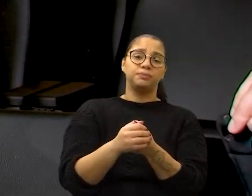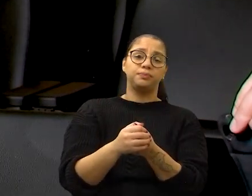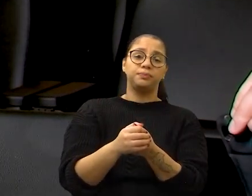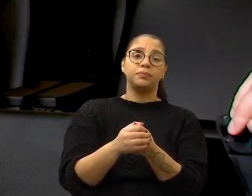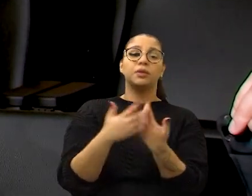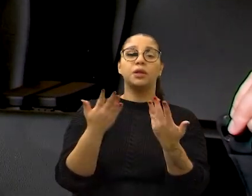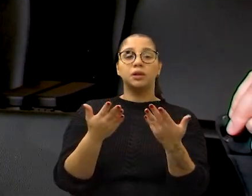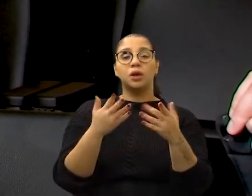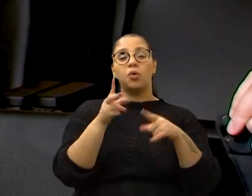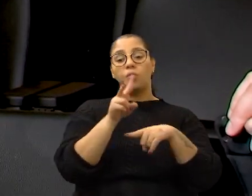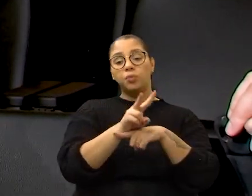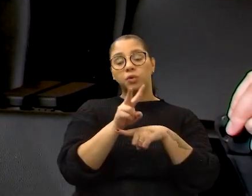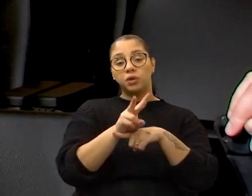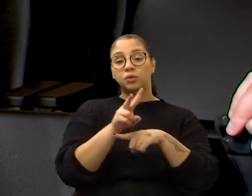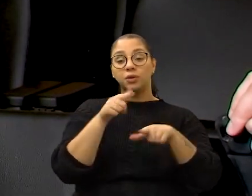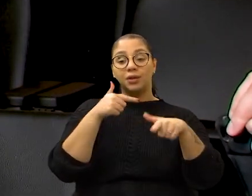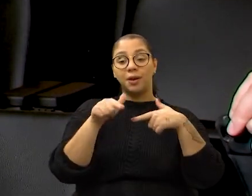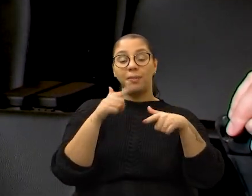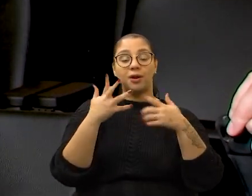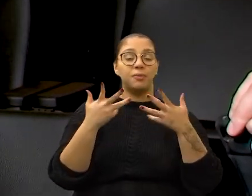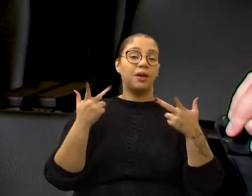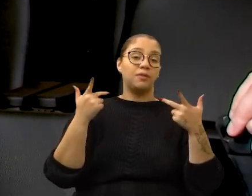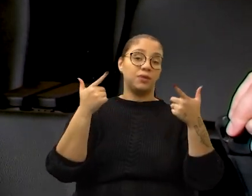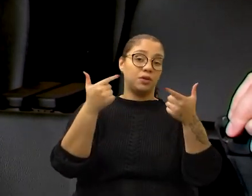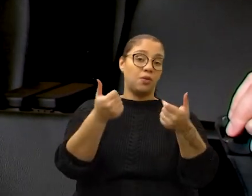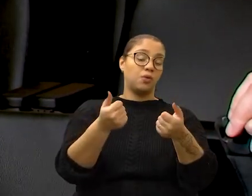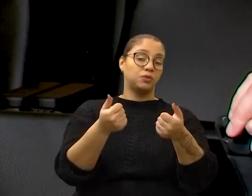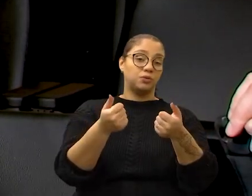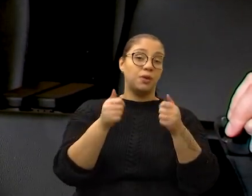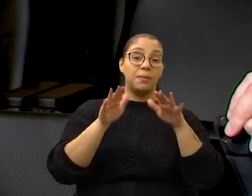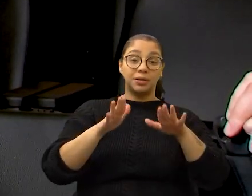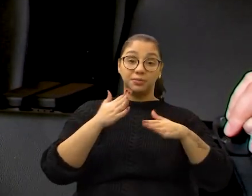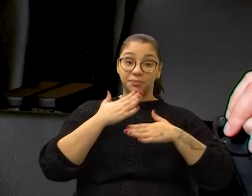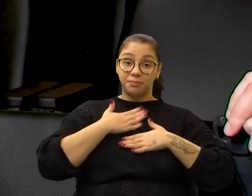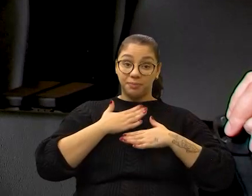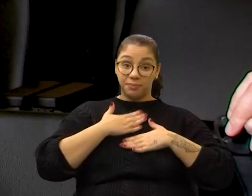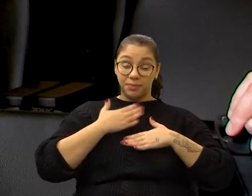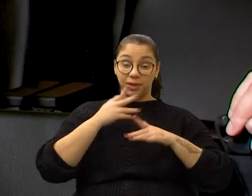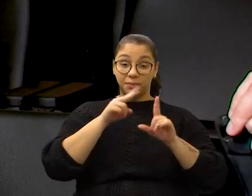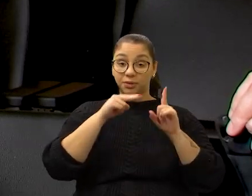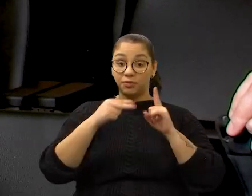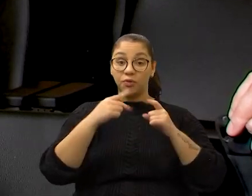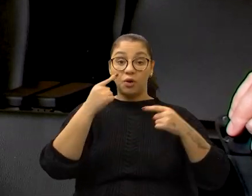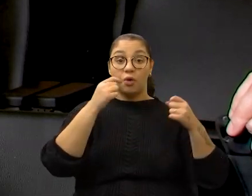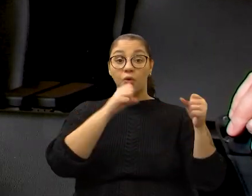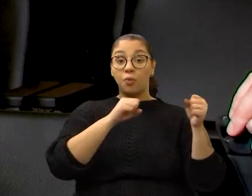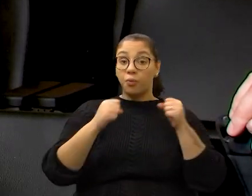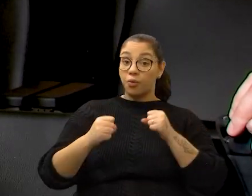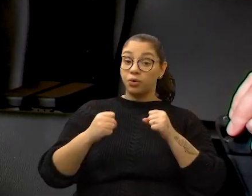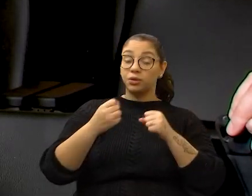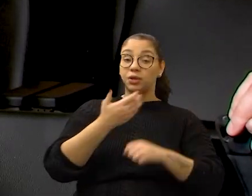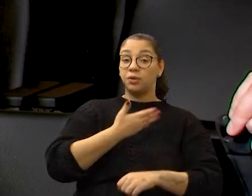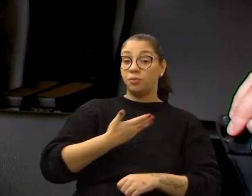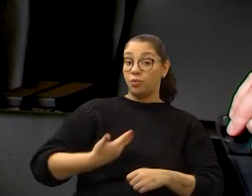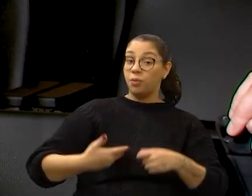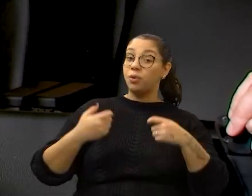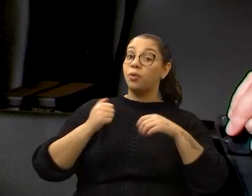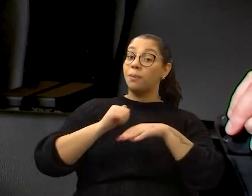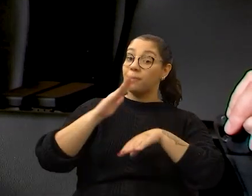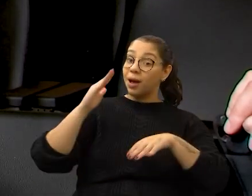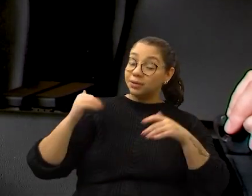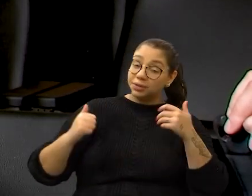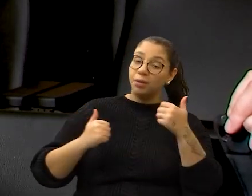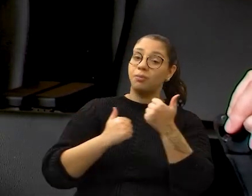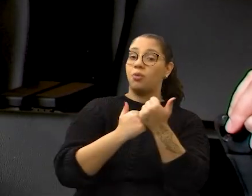E esses protetores fazem um trabalho maravilhoso, mas eles no meu ponto de vista, o poder público deveria dar mais